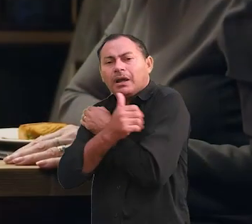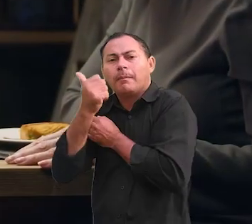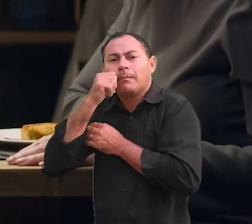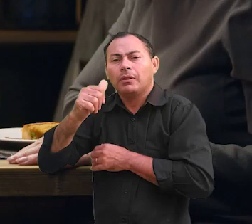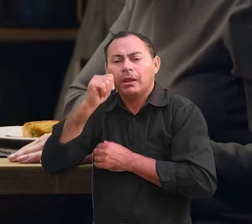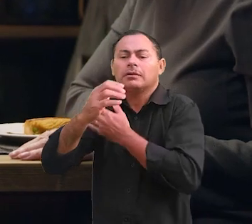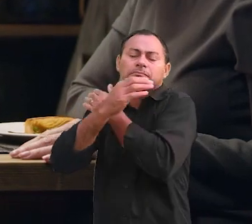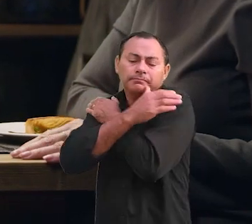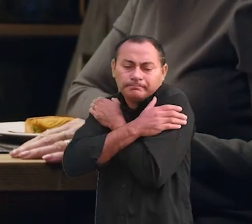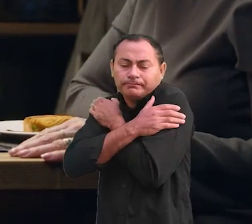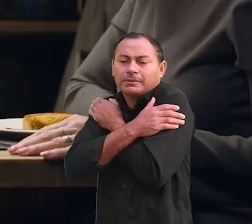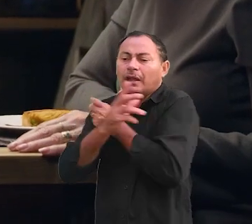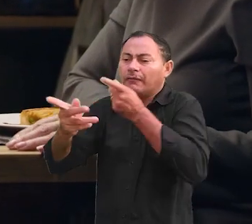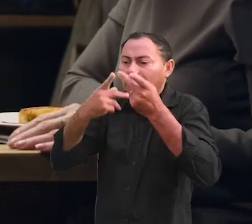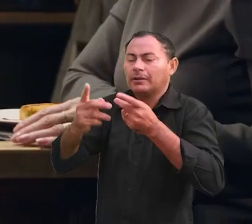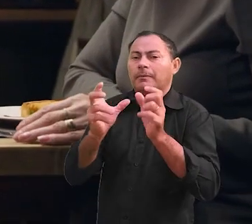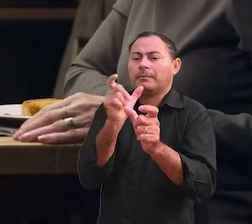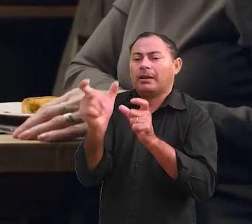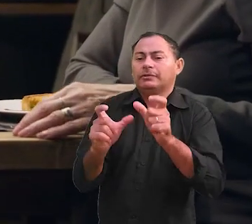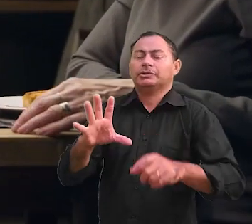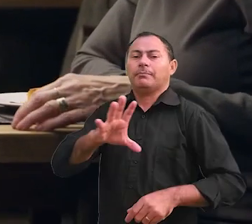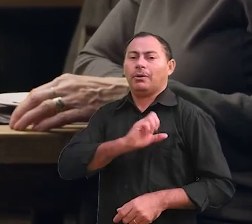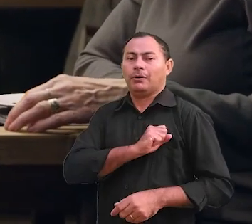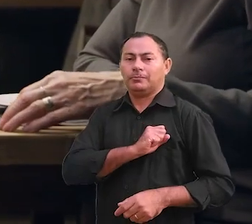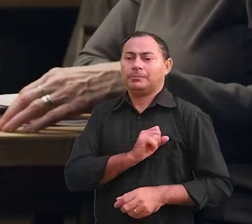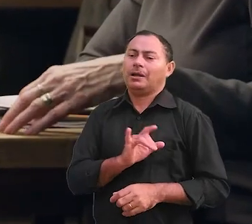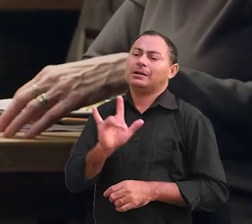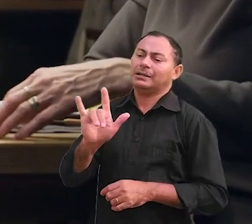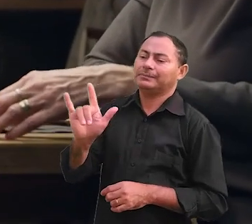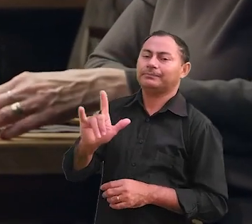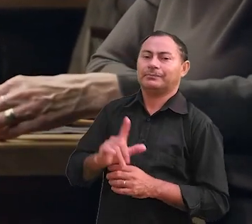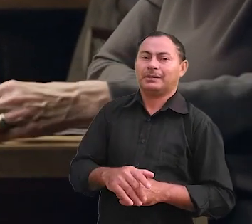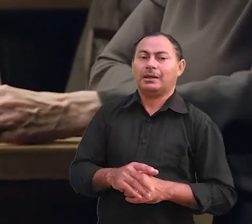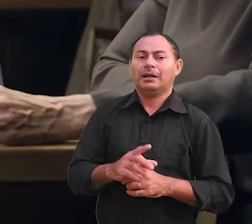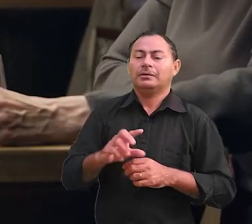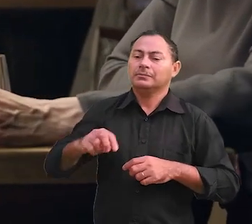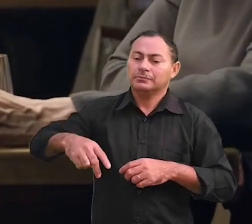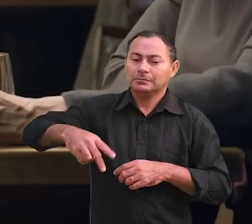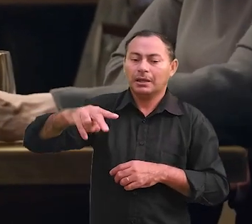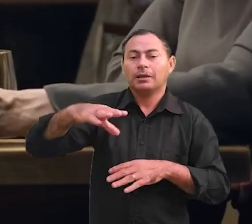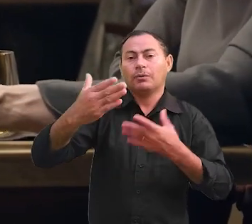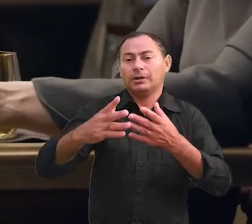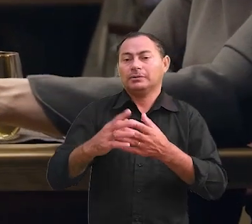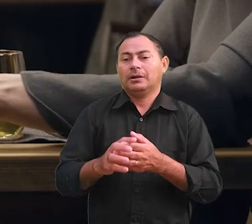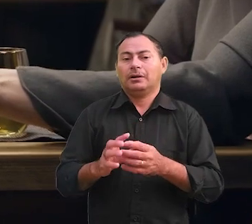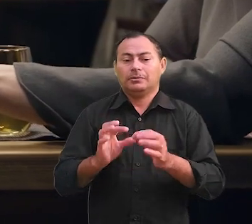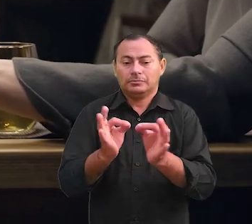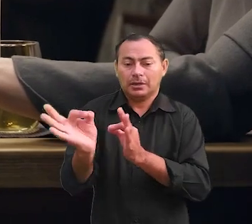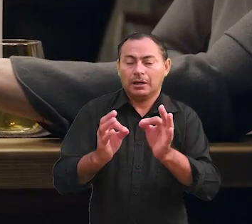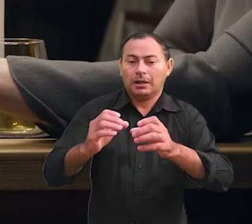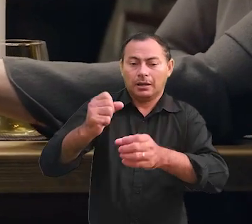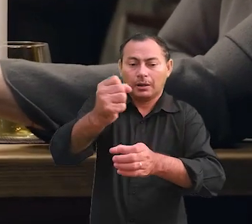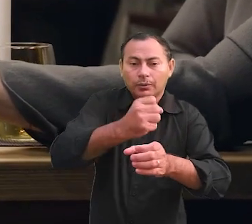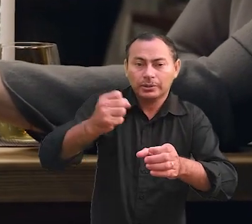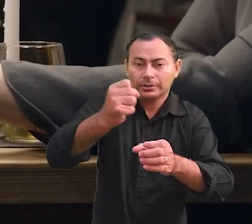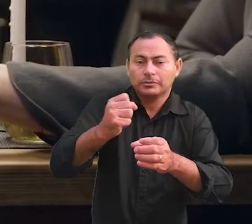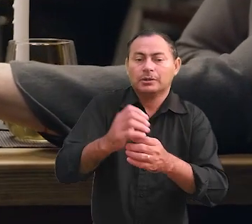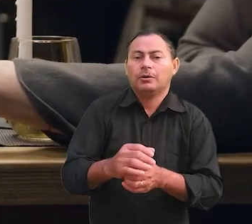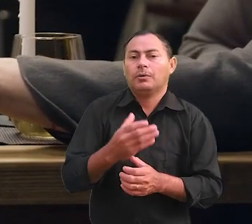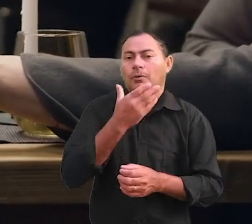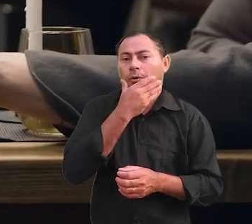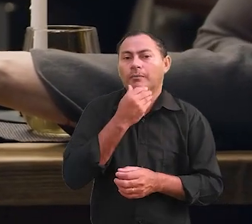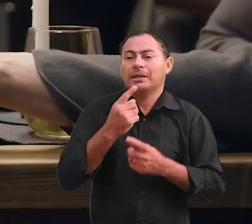abraçando sua mulher e dizendo de palavras de amor aí eles jantaram e quando ela estava arrumando a